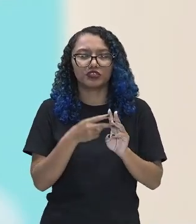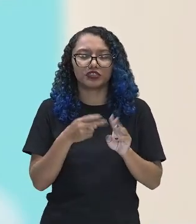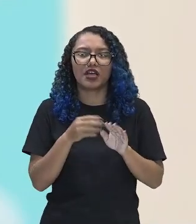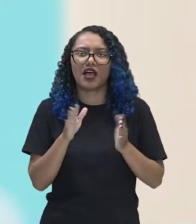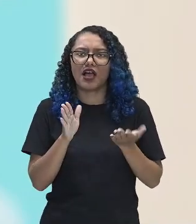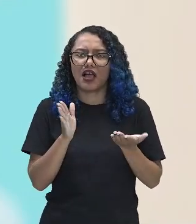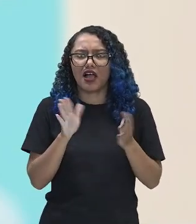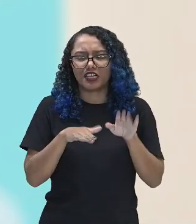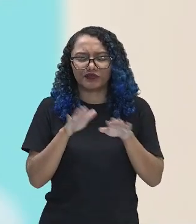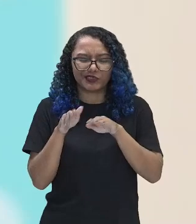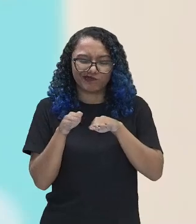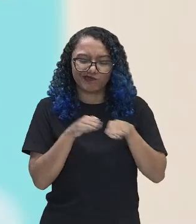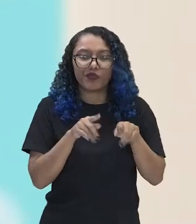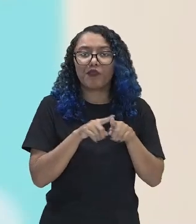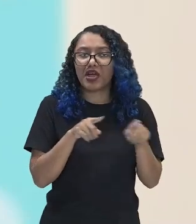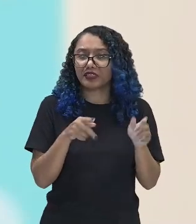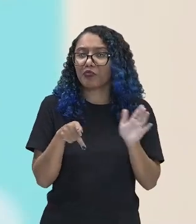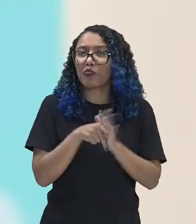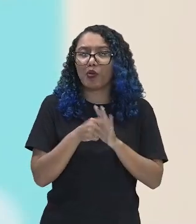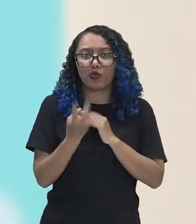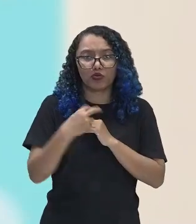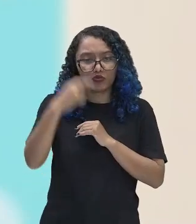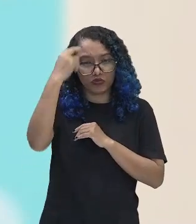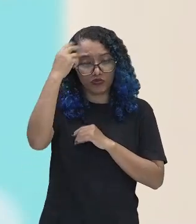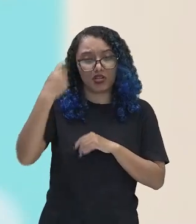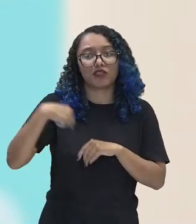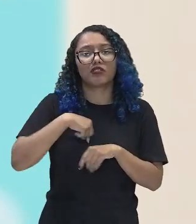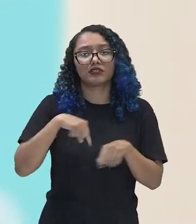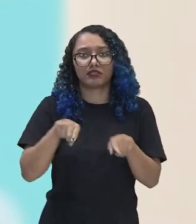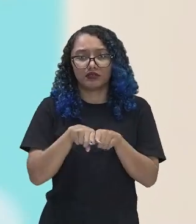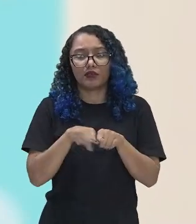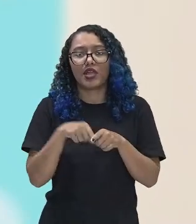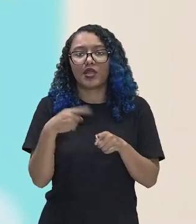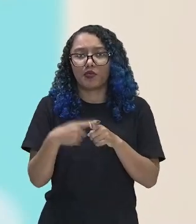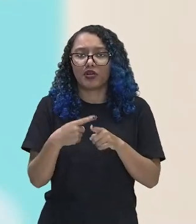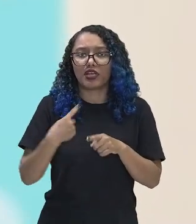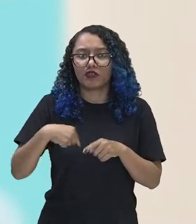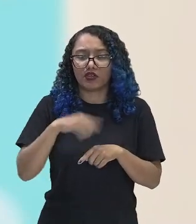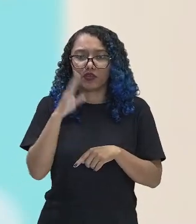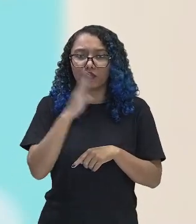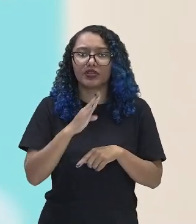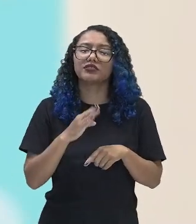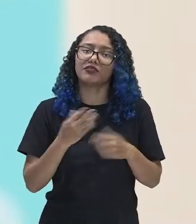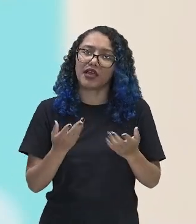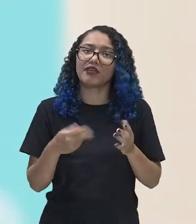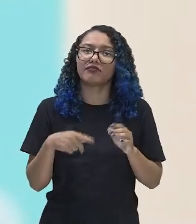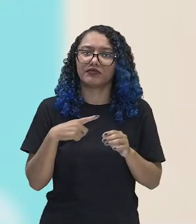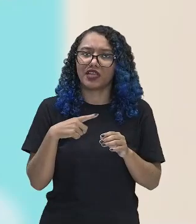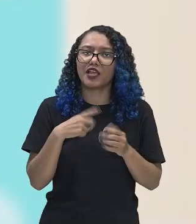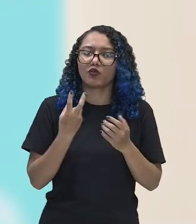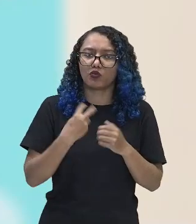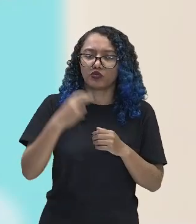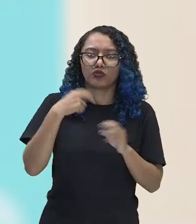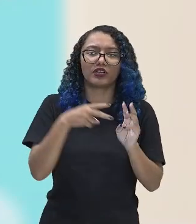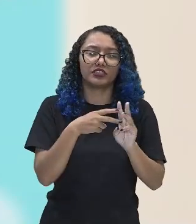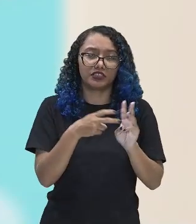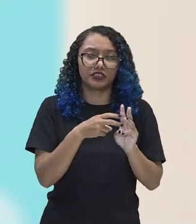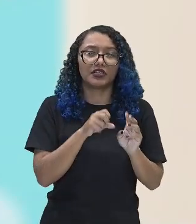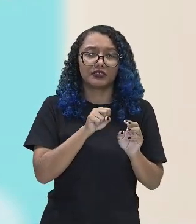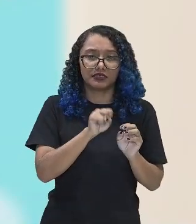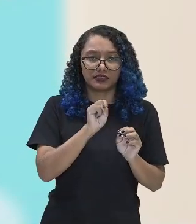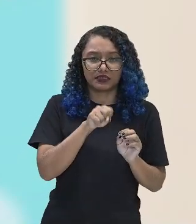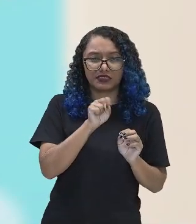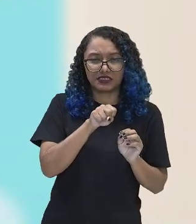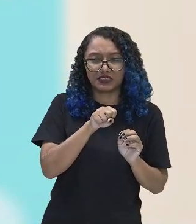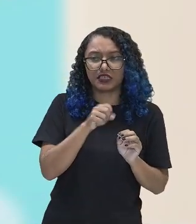eles fazem parte da nossa cultura. Afinal, nós aqui do Brasil viemos dessa cultura indígena e não da cultura